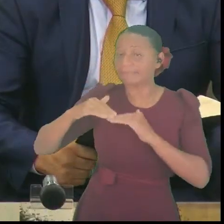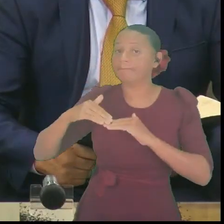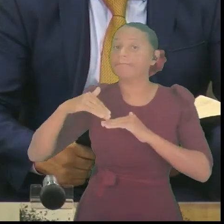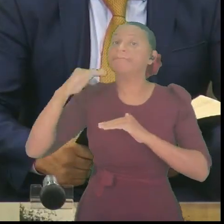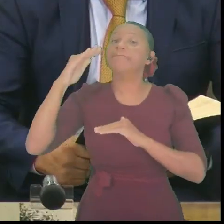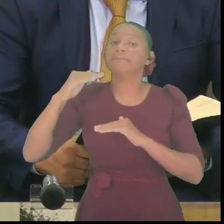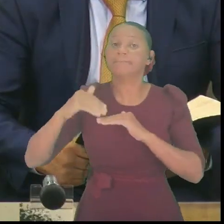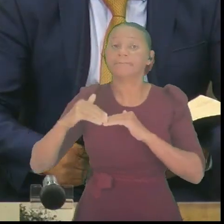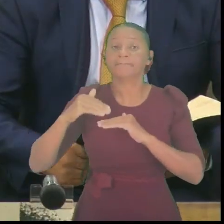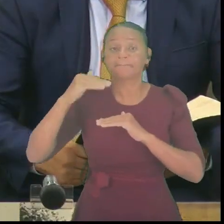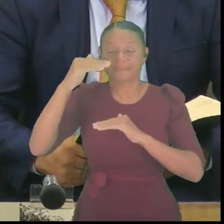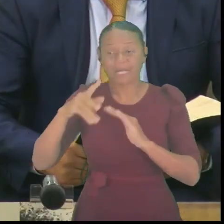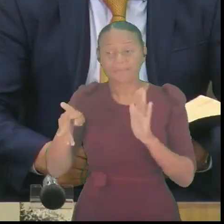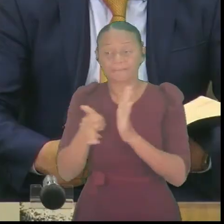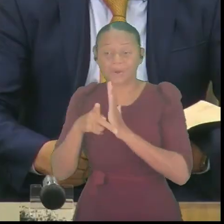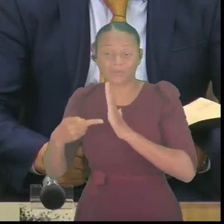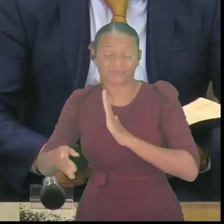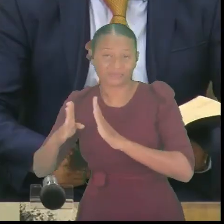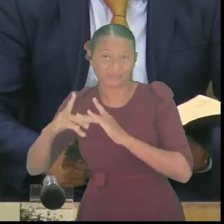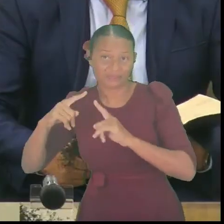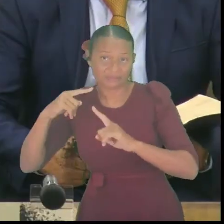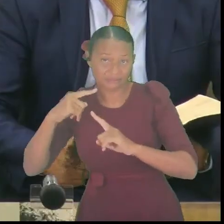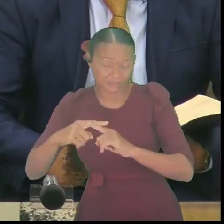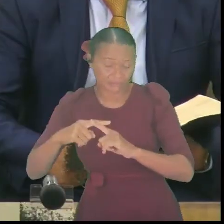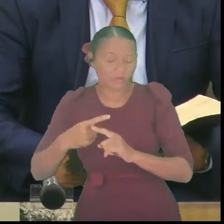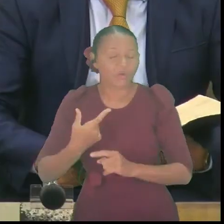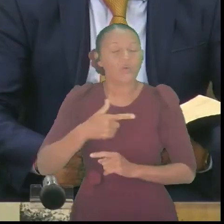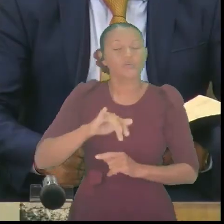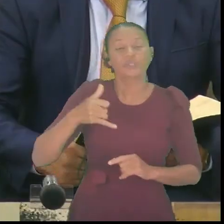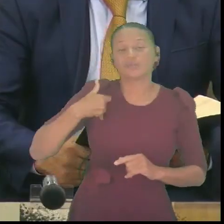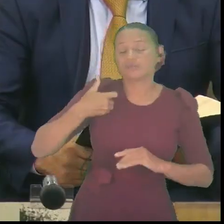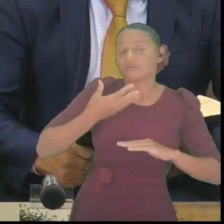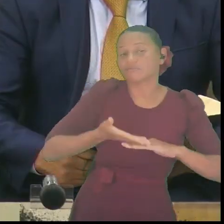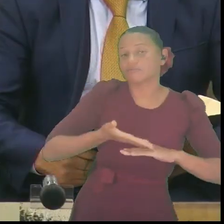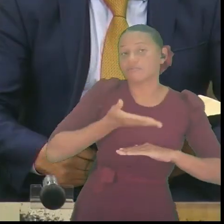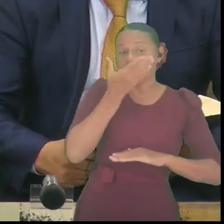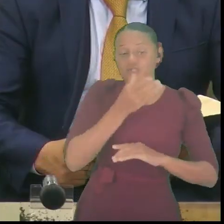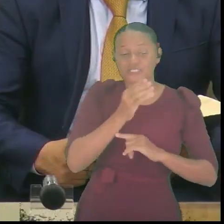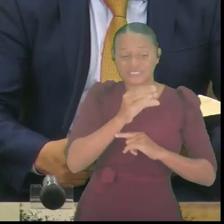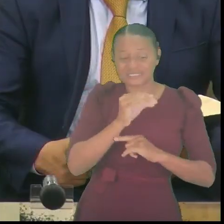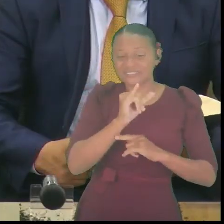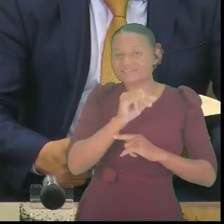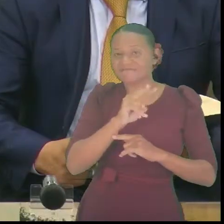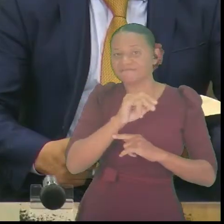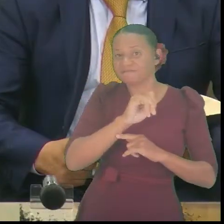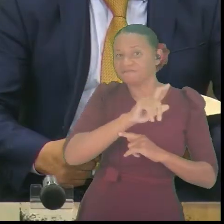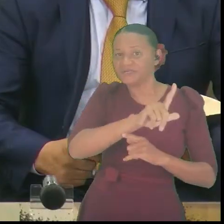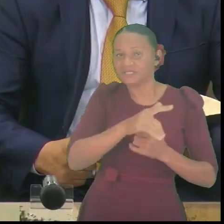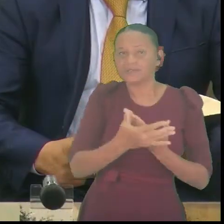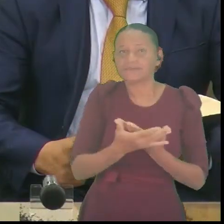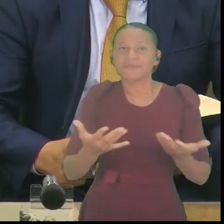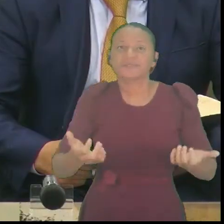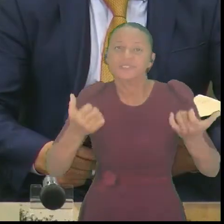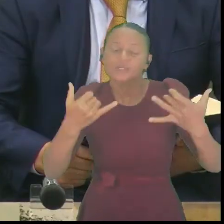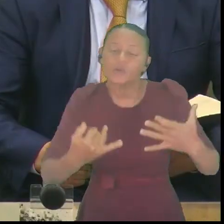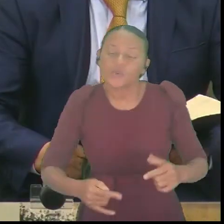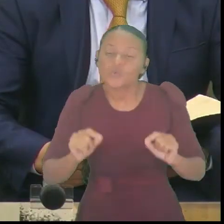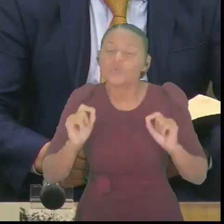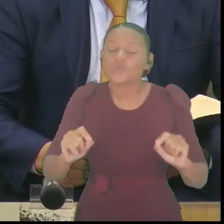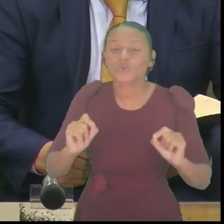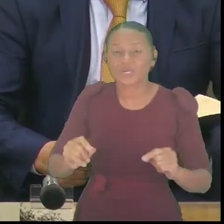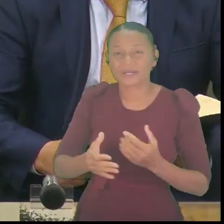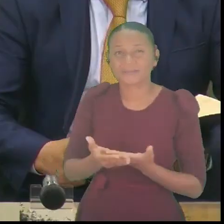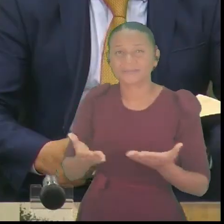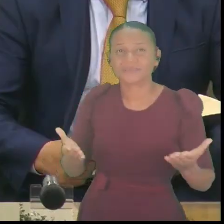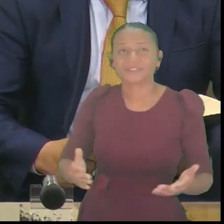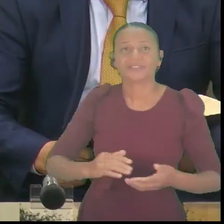de maioridade eclesiástica e uma outra maioridade que chamamos de maioridade civil. Eclesiasticamente falando, o menino judeu se tornava maior